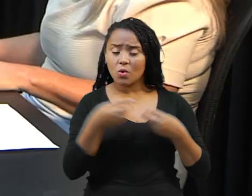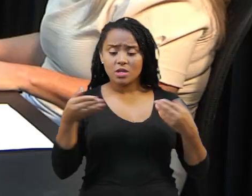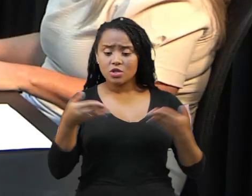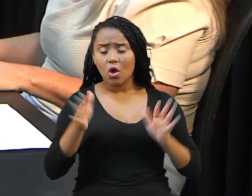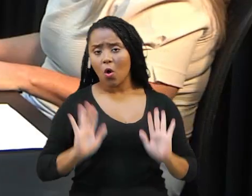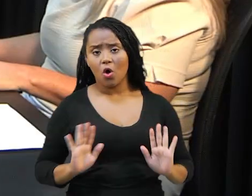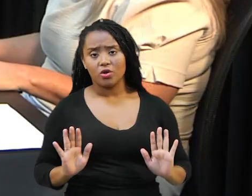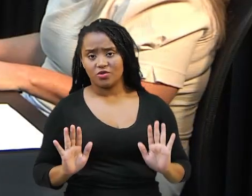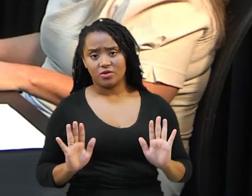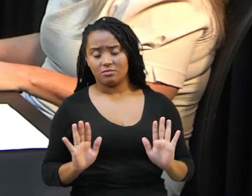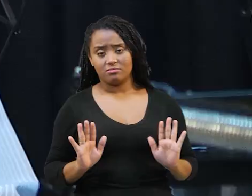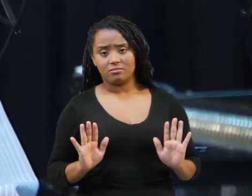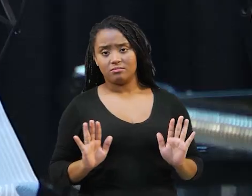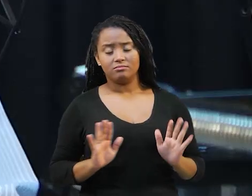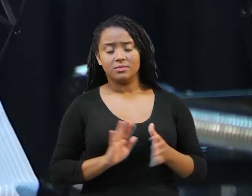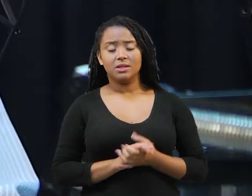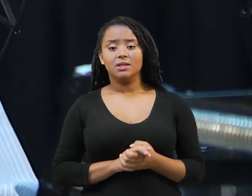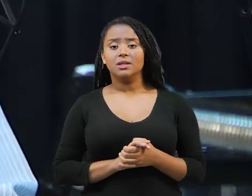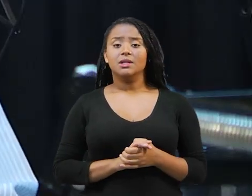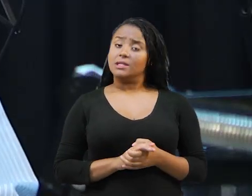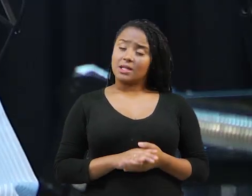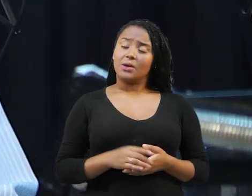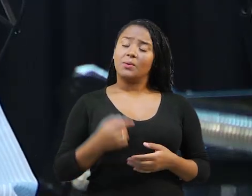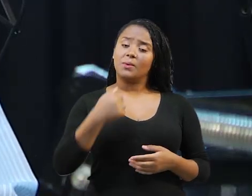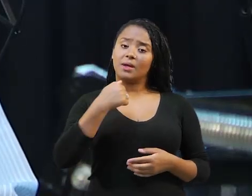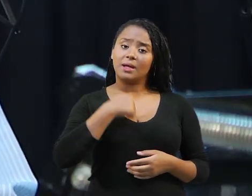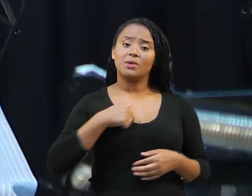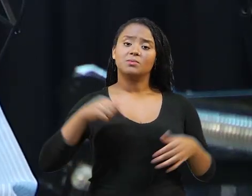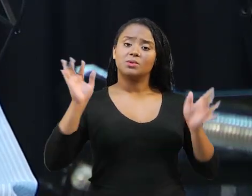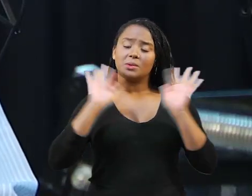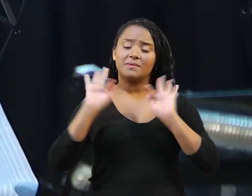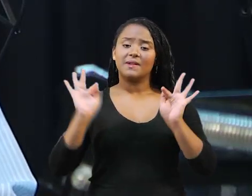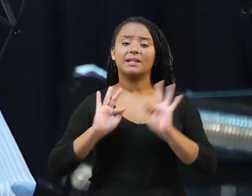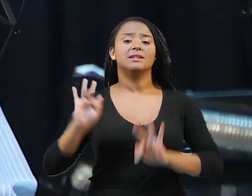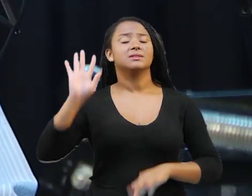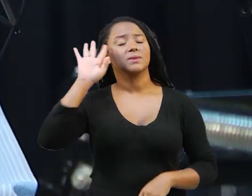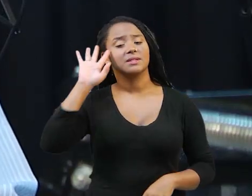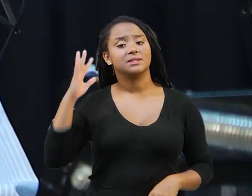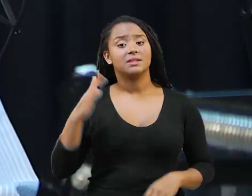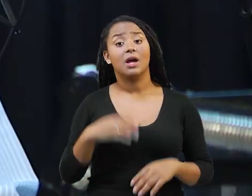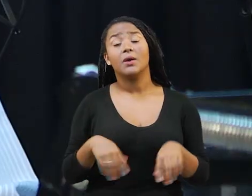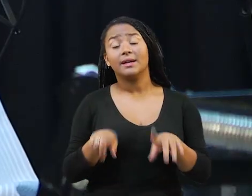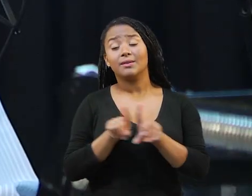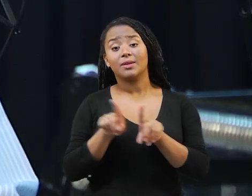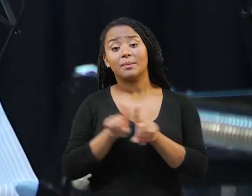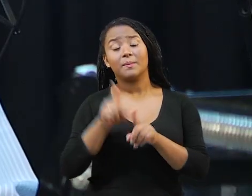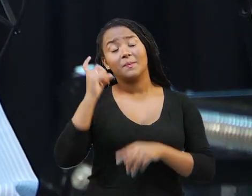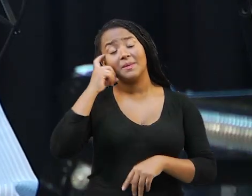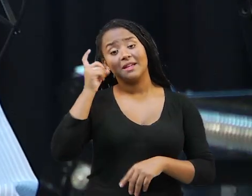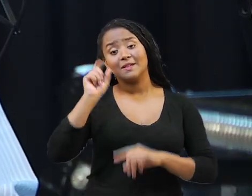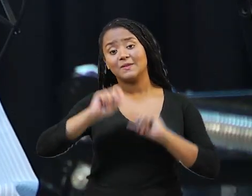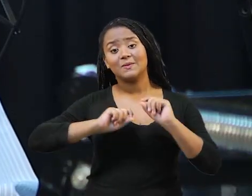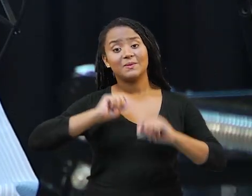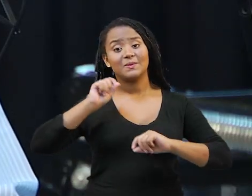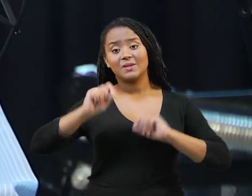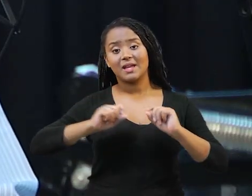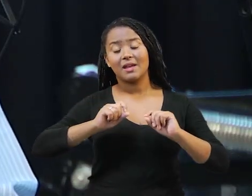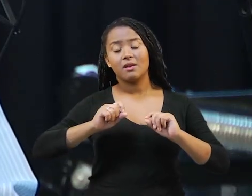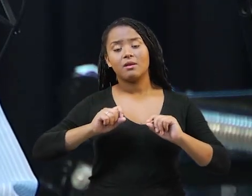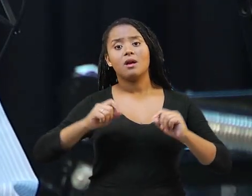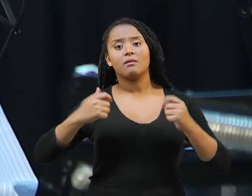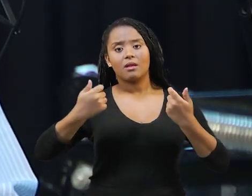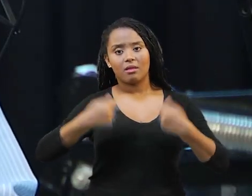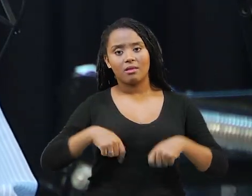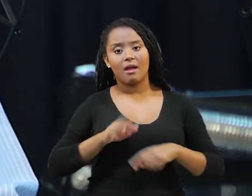frente. Então, eu sou feliz com as decisões, e eu acho que muito também